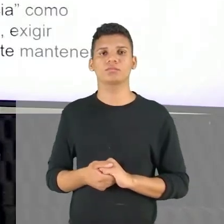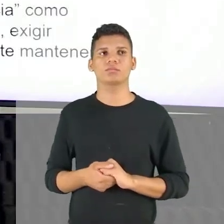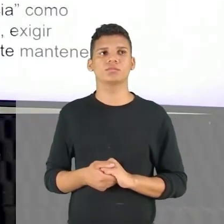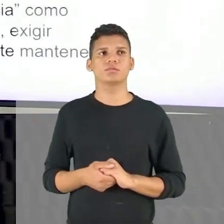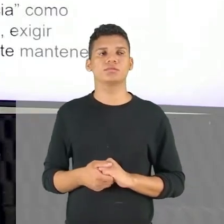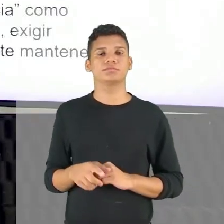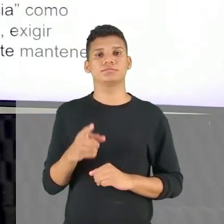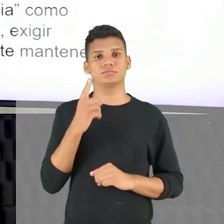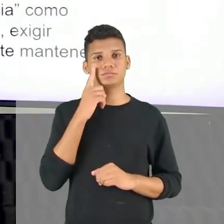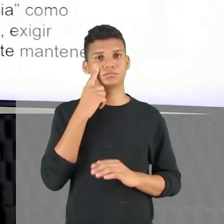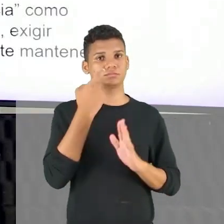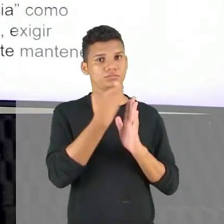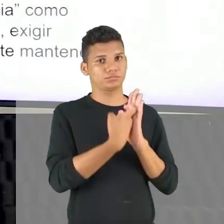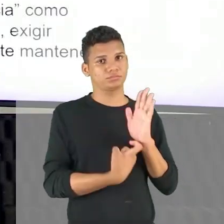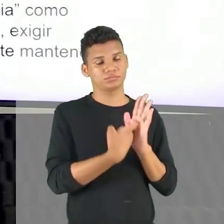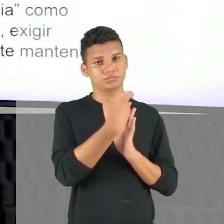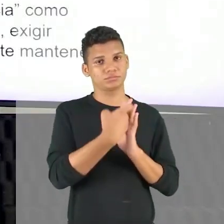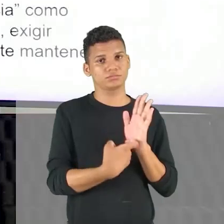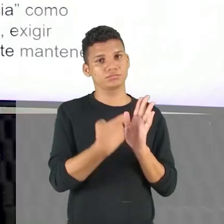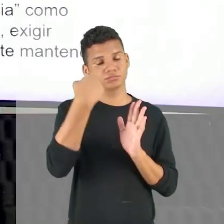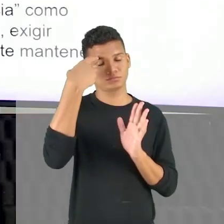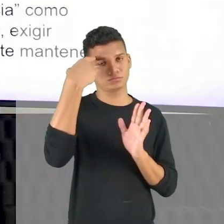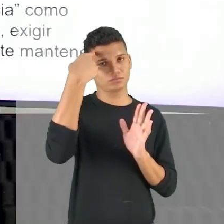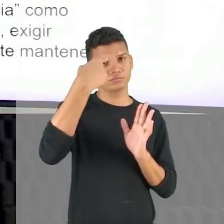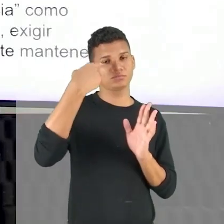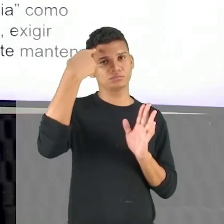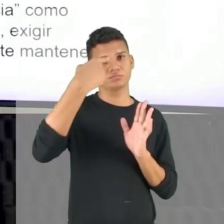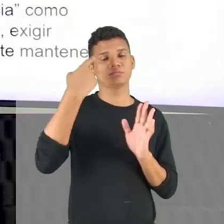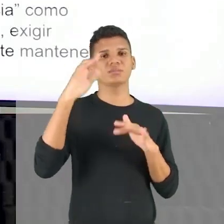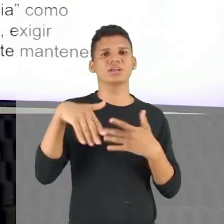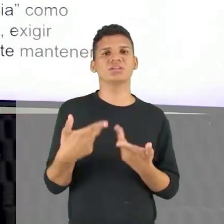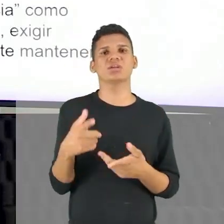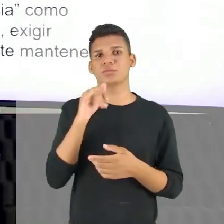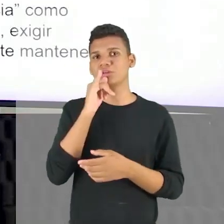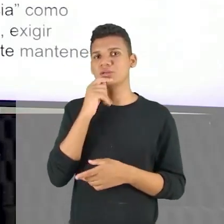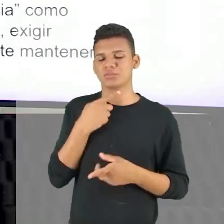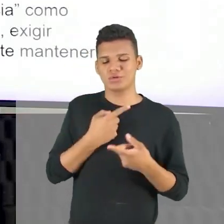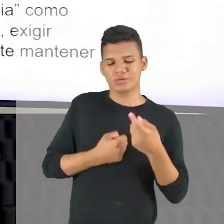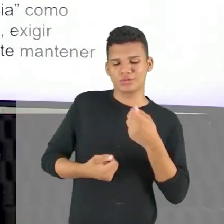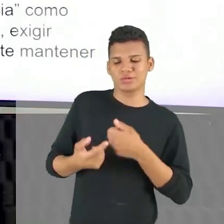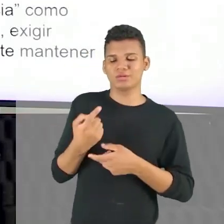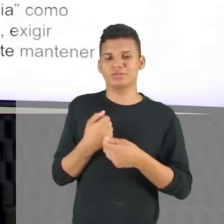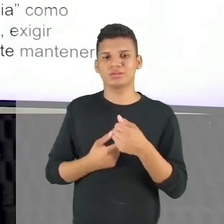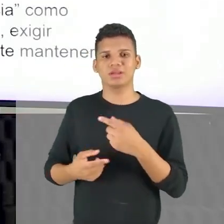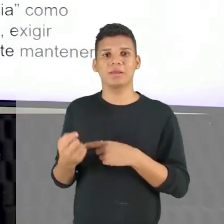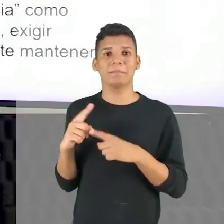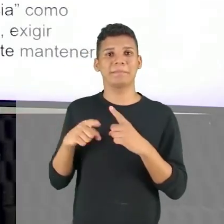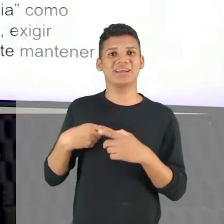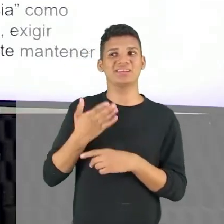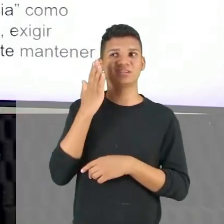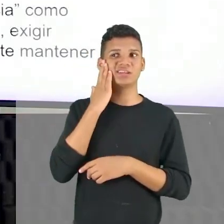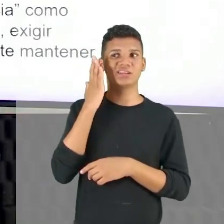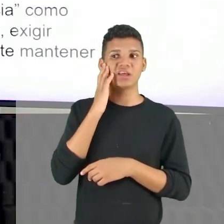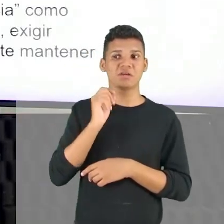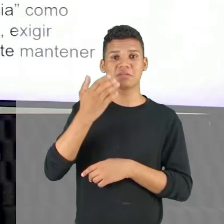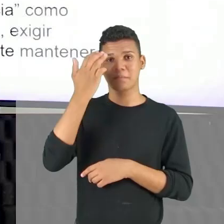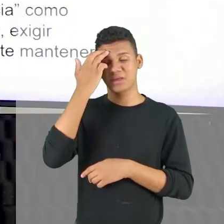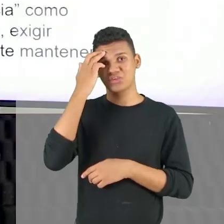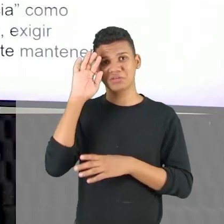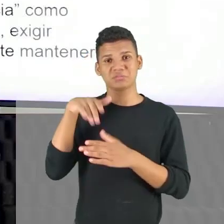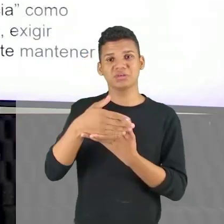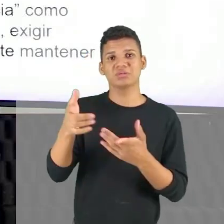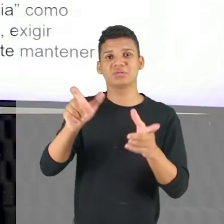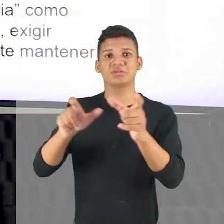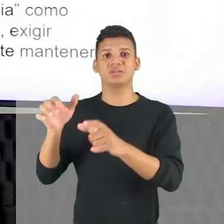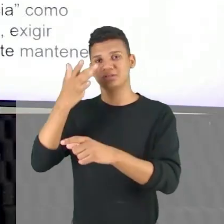ideias, atitudes, conceptos e aspirações. Então, manipular é semear na consciência e na mente das